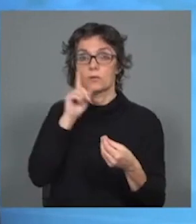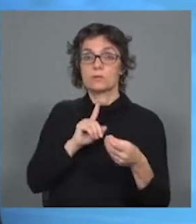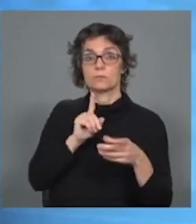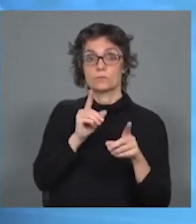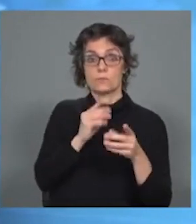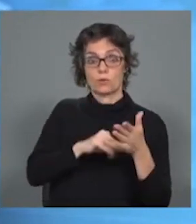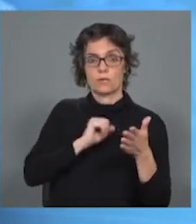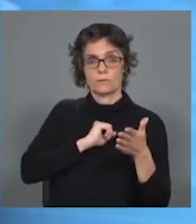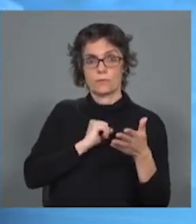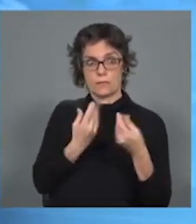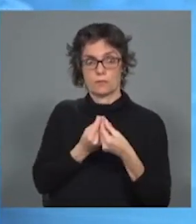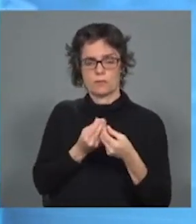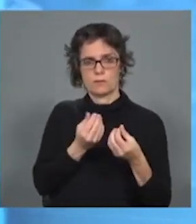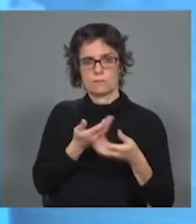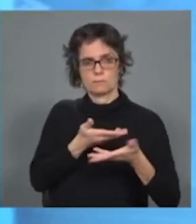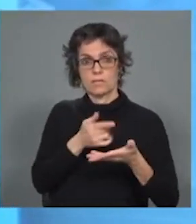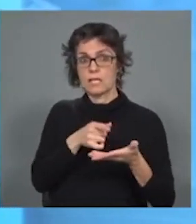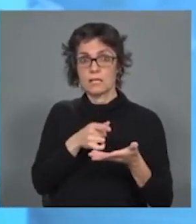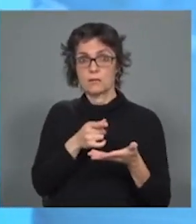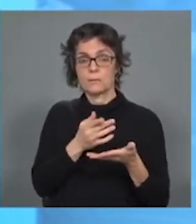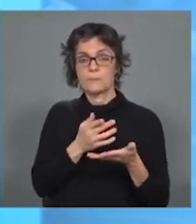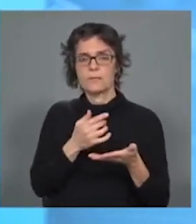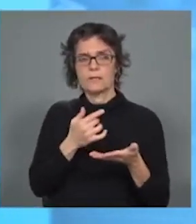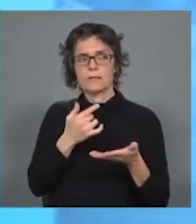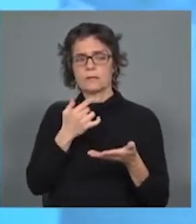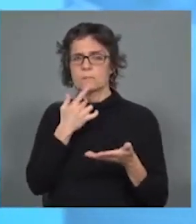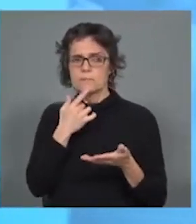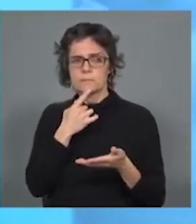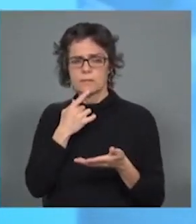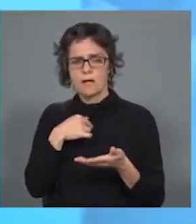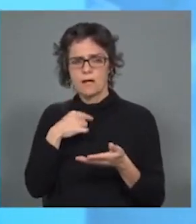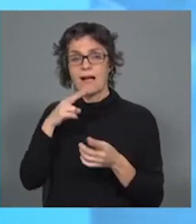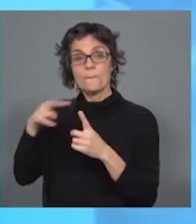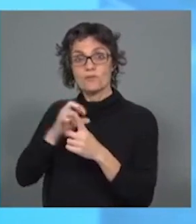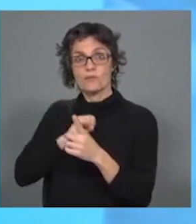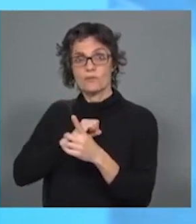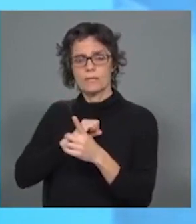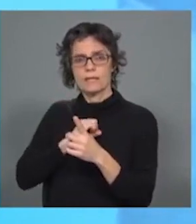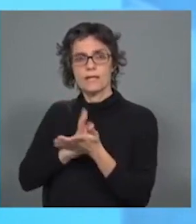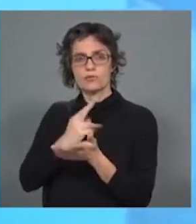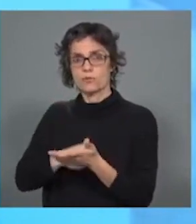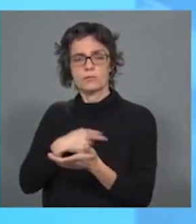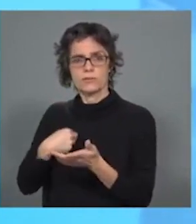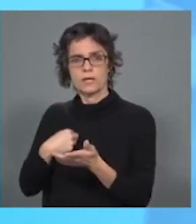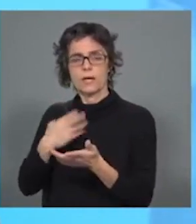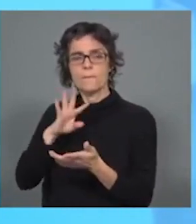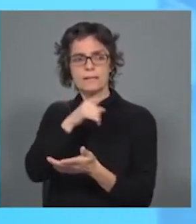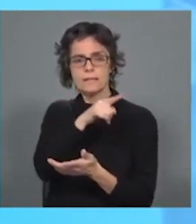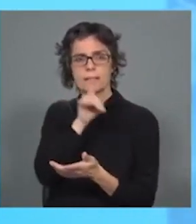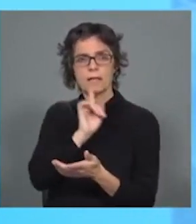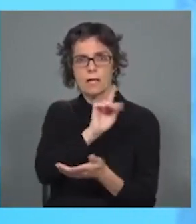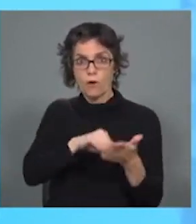eu fiquei, como eu só conhecia a nossa interpretação cristã, fiquei impressionada com a leitura que ela também ofereceu.